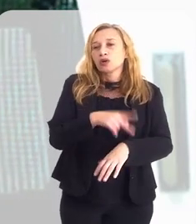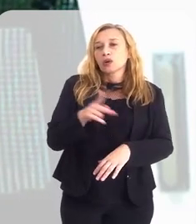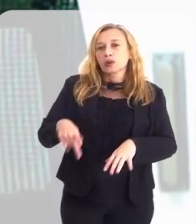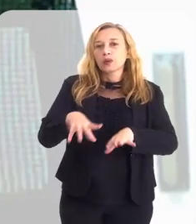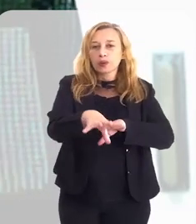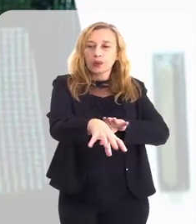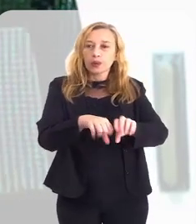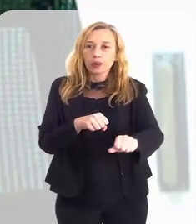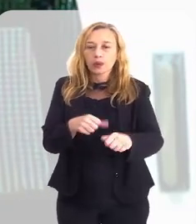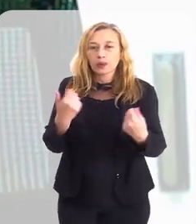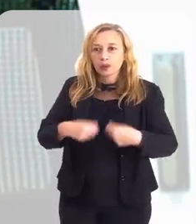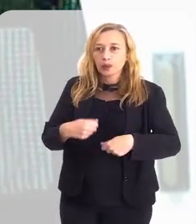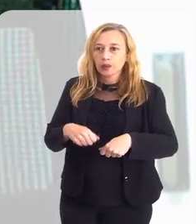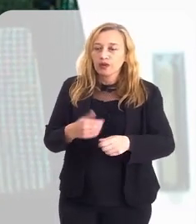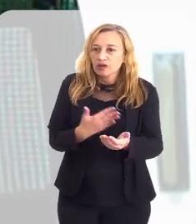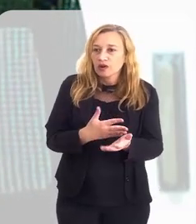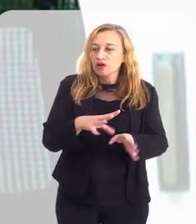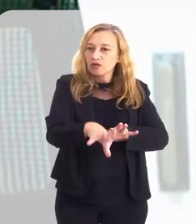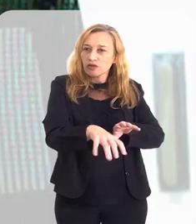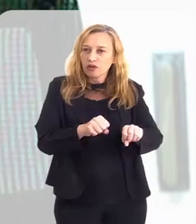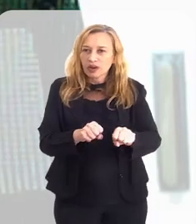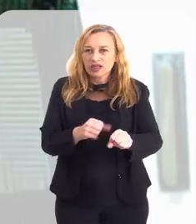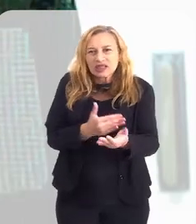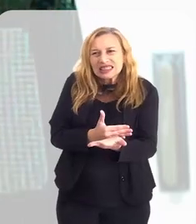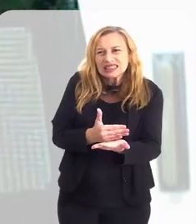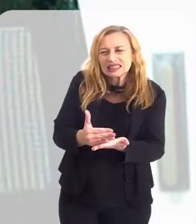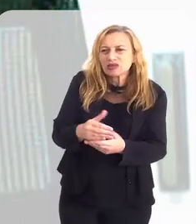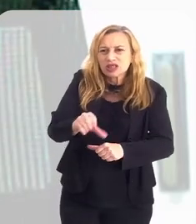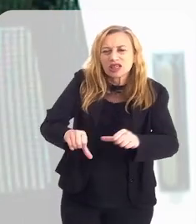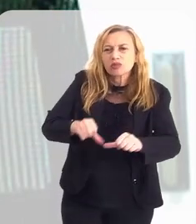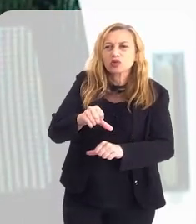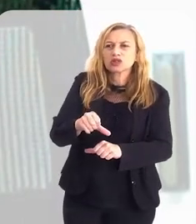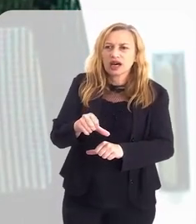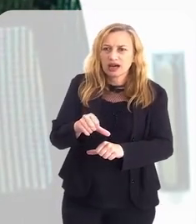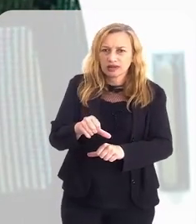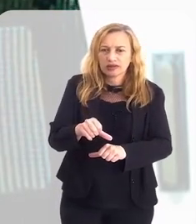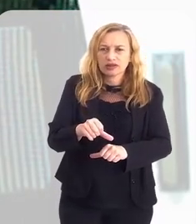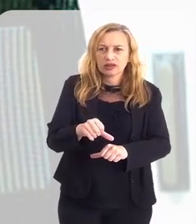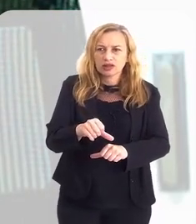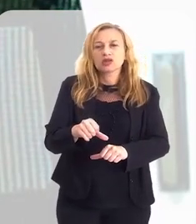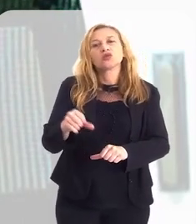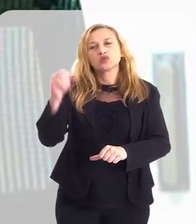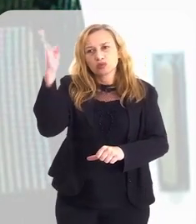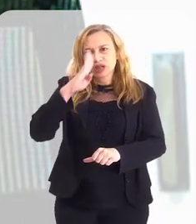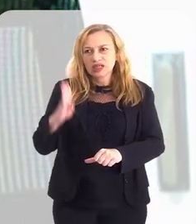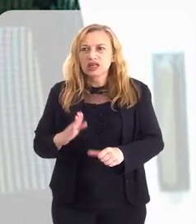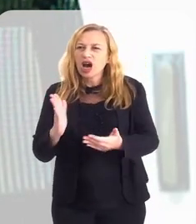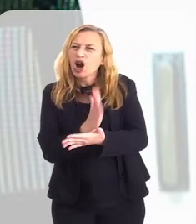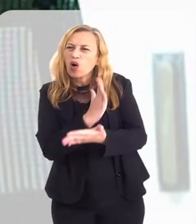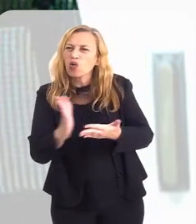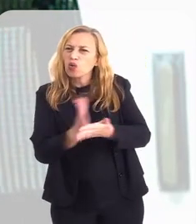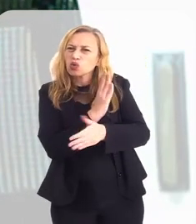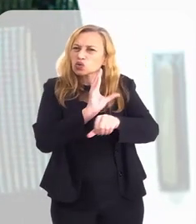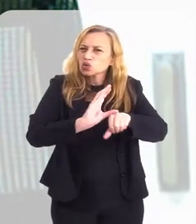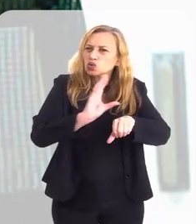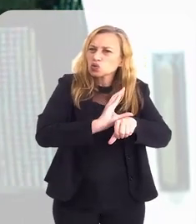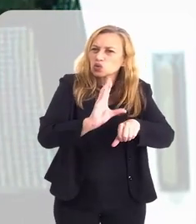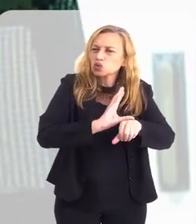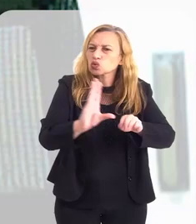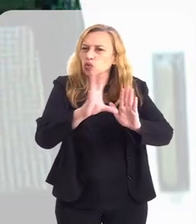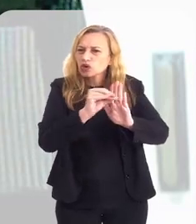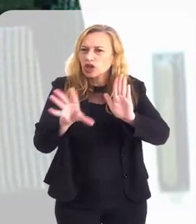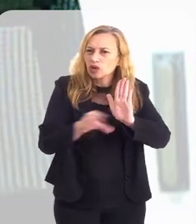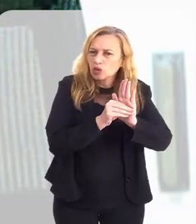precisam de formação. E a formação inicial tem que mudar a formação de professores no Brasil. Apenas alguns cursos